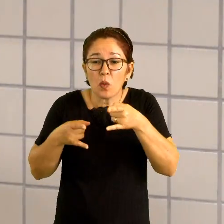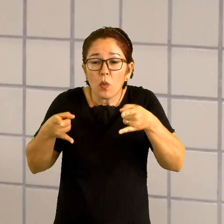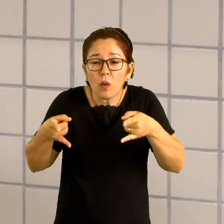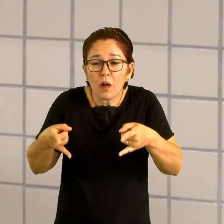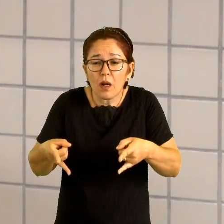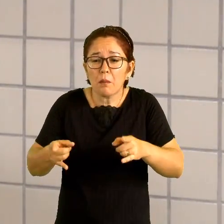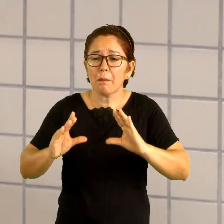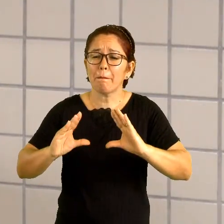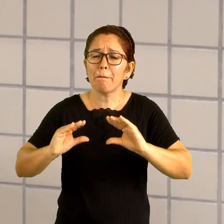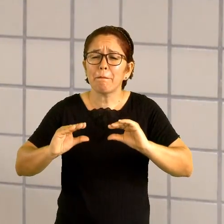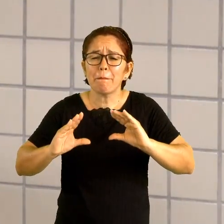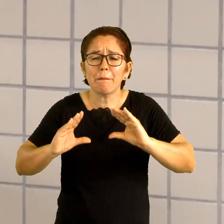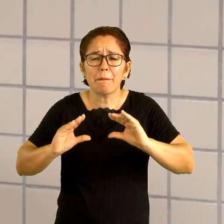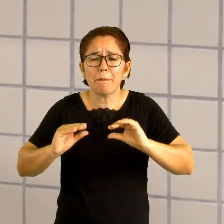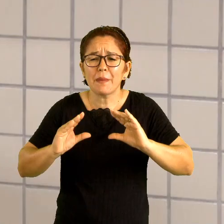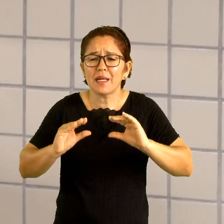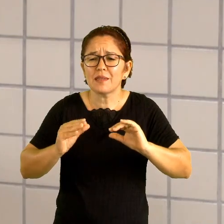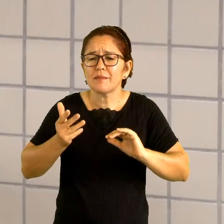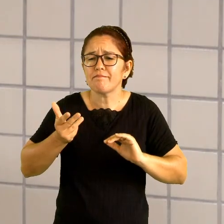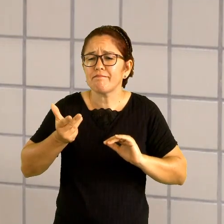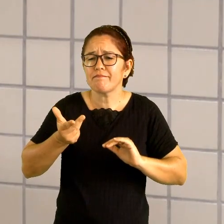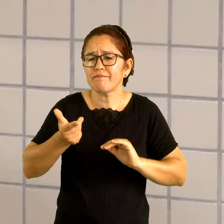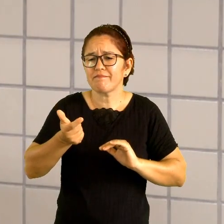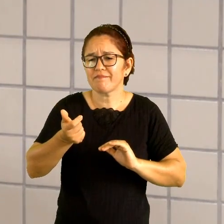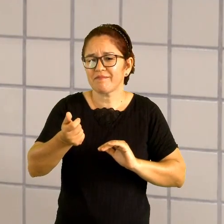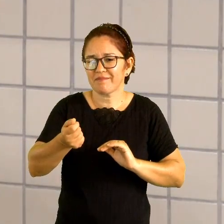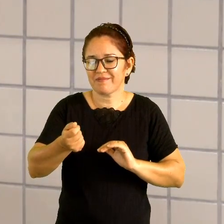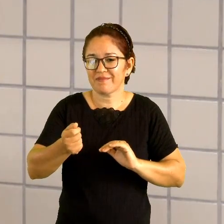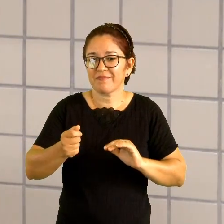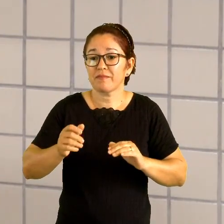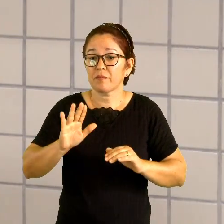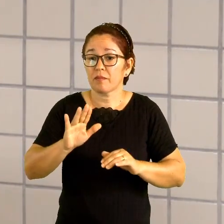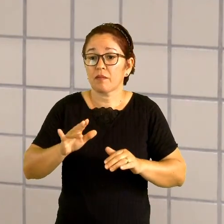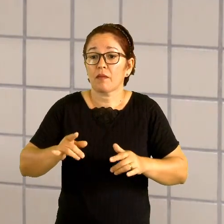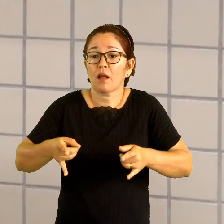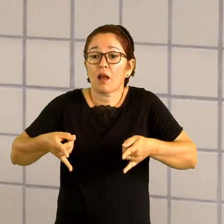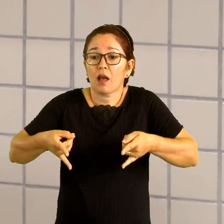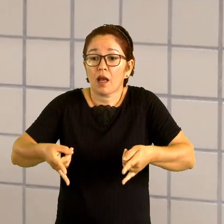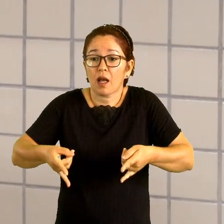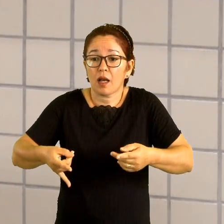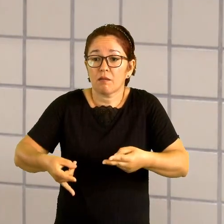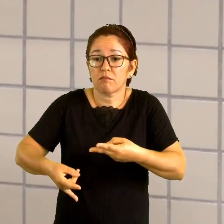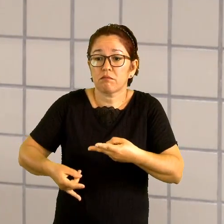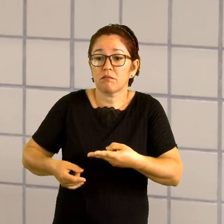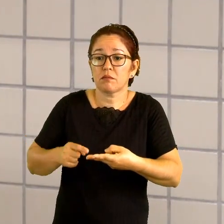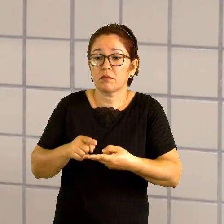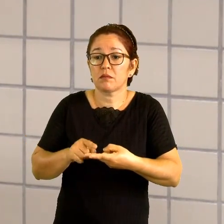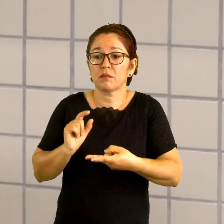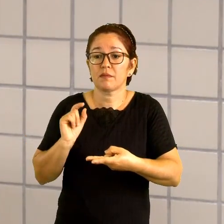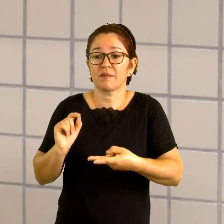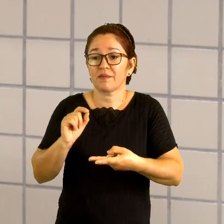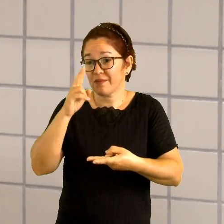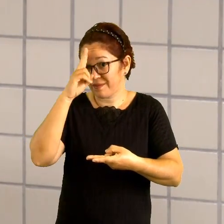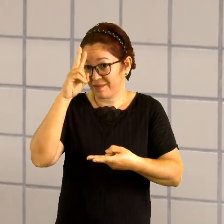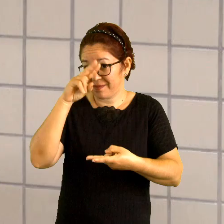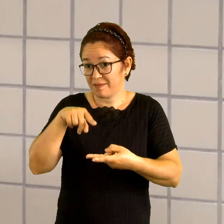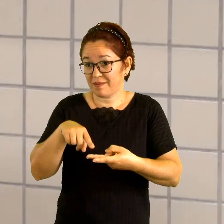macia, gostosa para se dormir. E nessa cama tinha quem? Quem lembra? Tá lembrando quem que